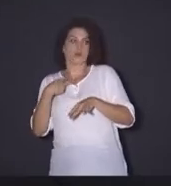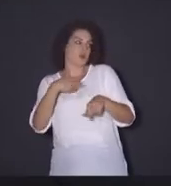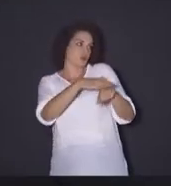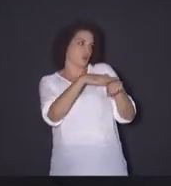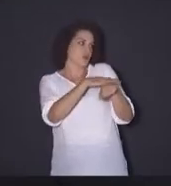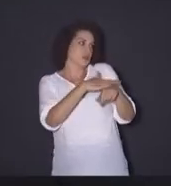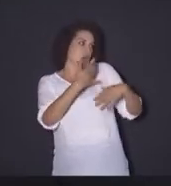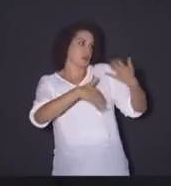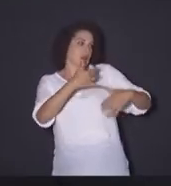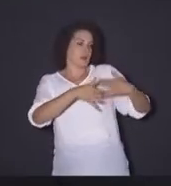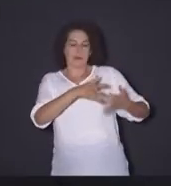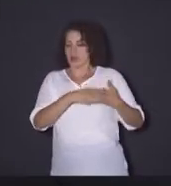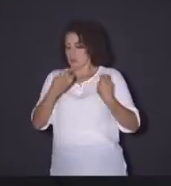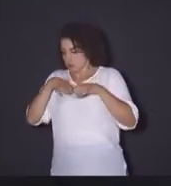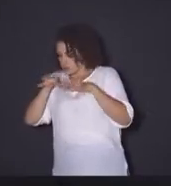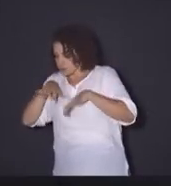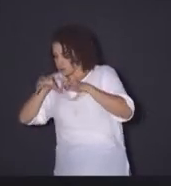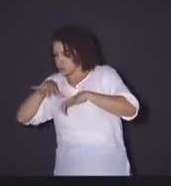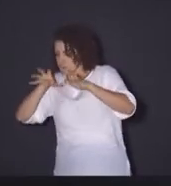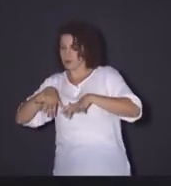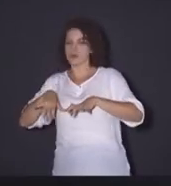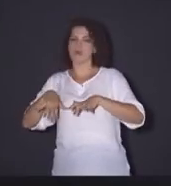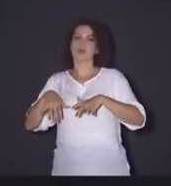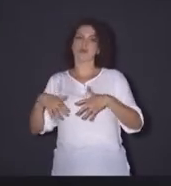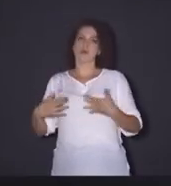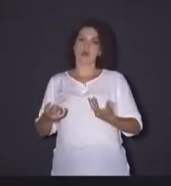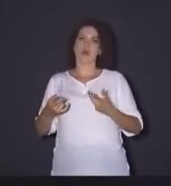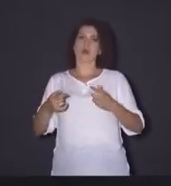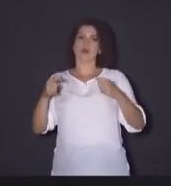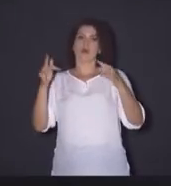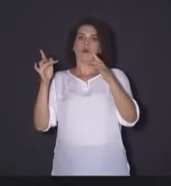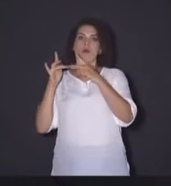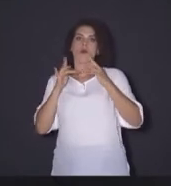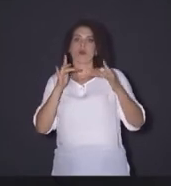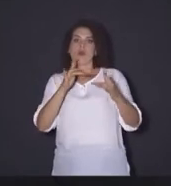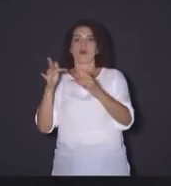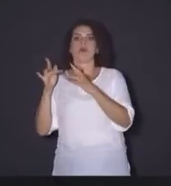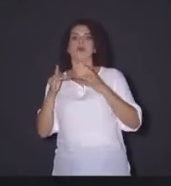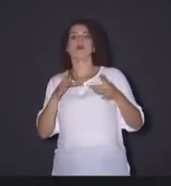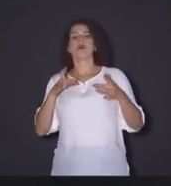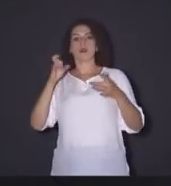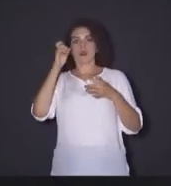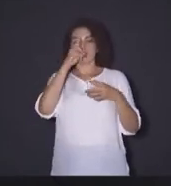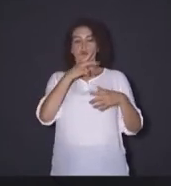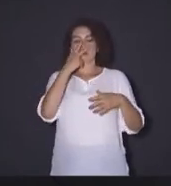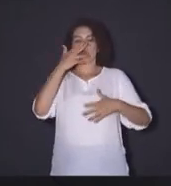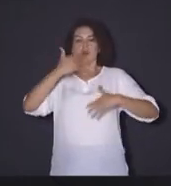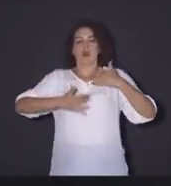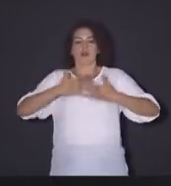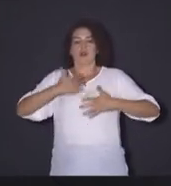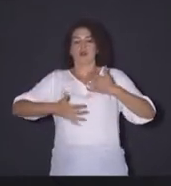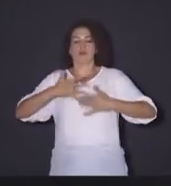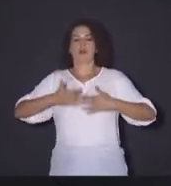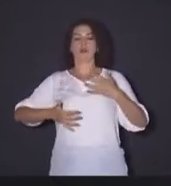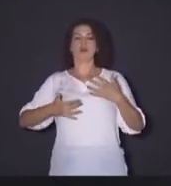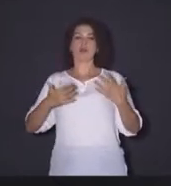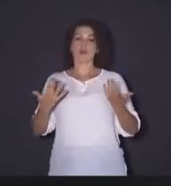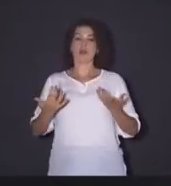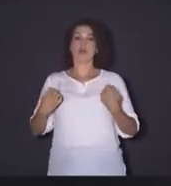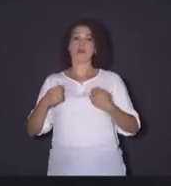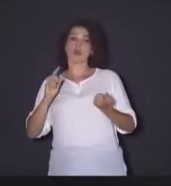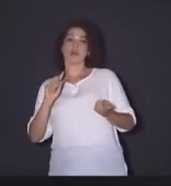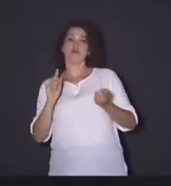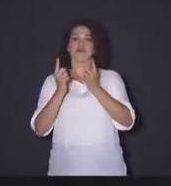conversar atrapalha né criar conexões tem sido visto atualmente como uma coisa que atrapalha então acho que tem que fazer esse movimento